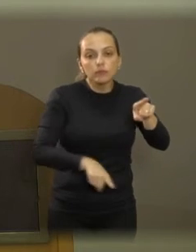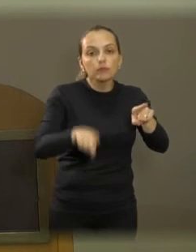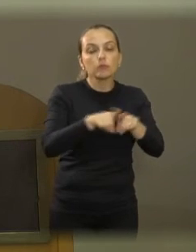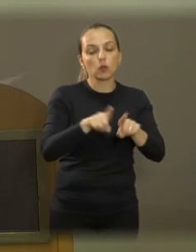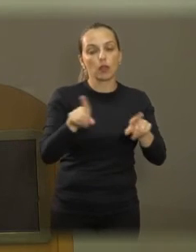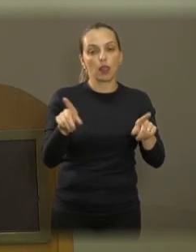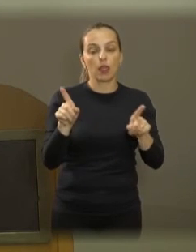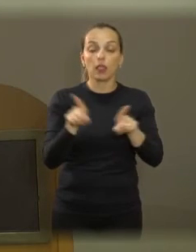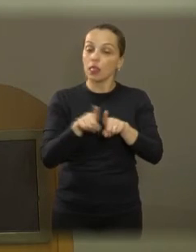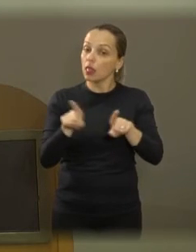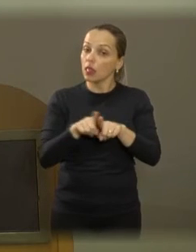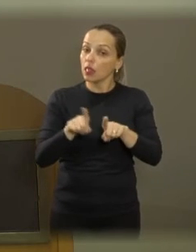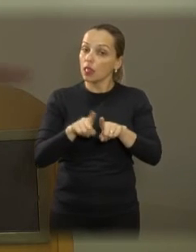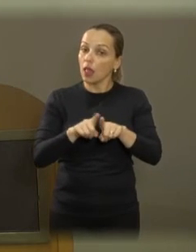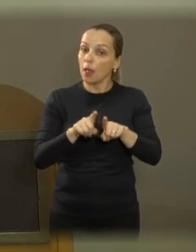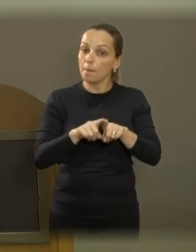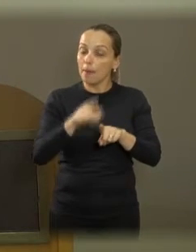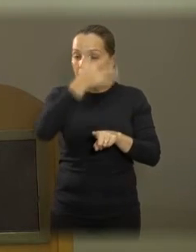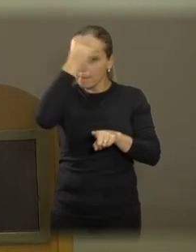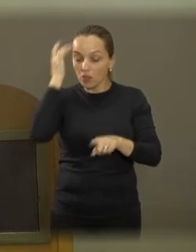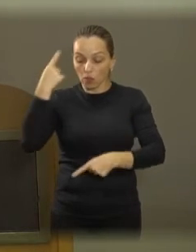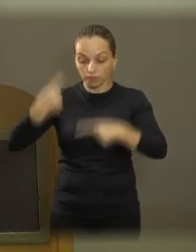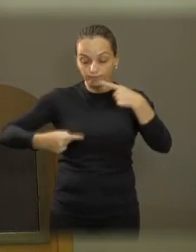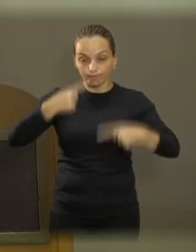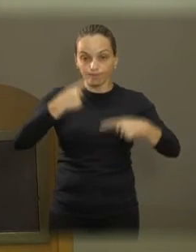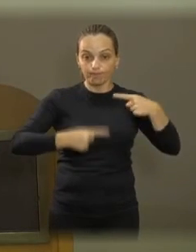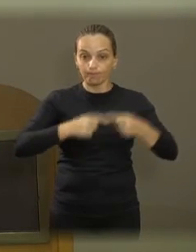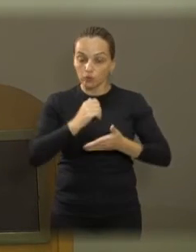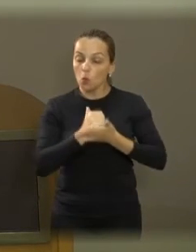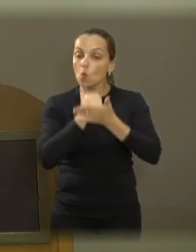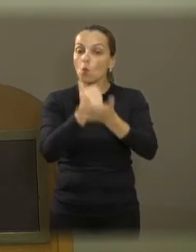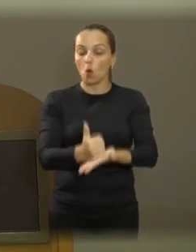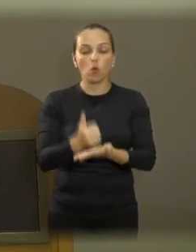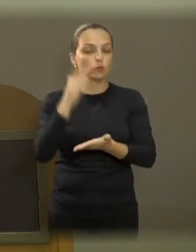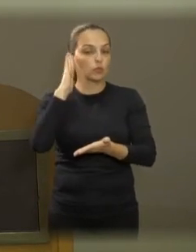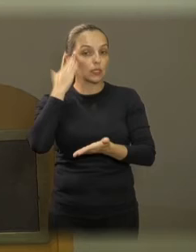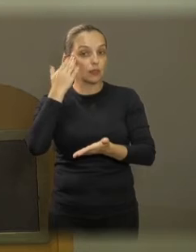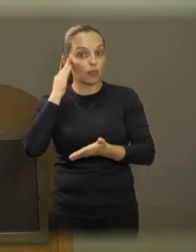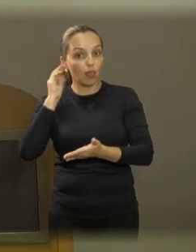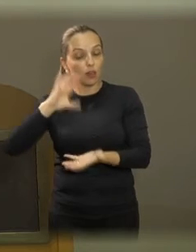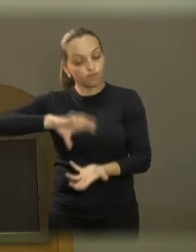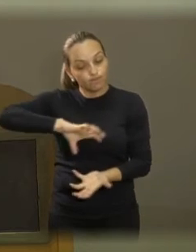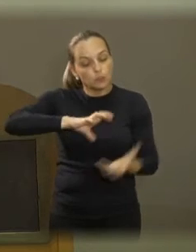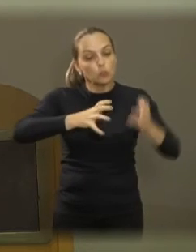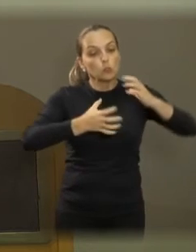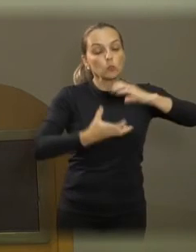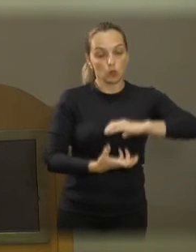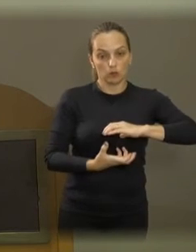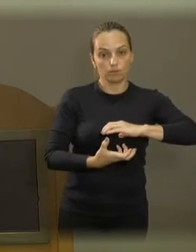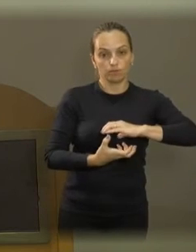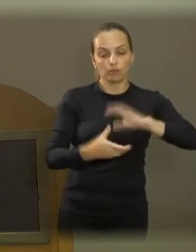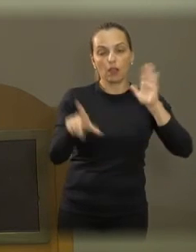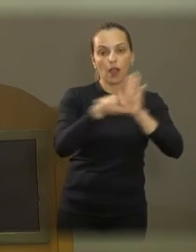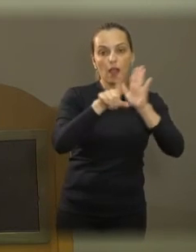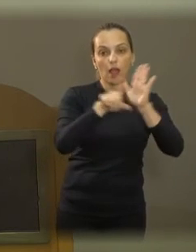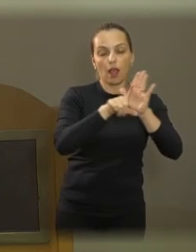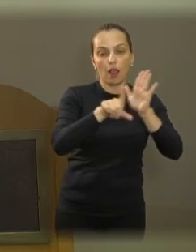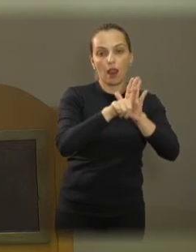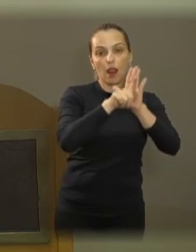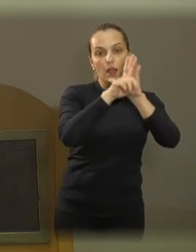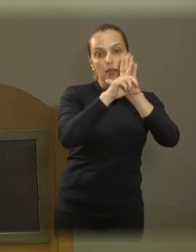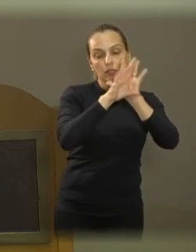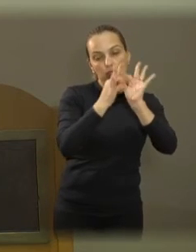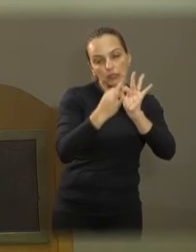políticos que entenderam a importância dessa mudança para a sociedade brasileira, ampliando a nossa legislação. E